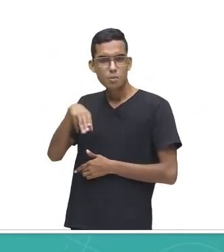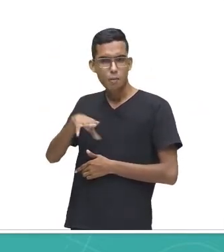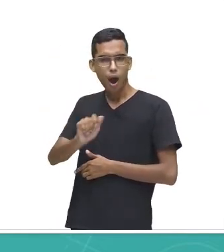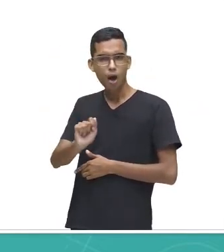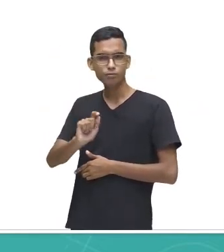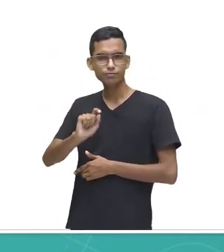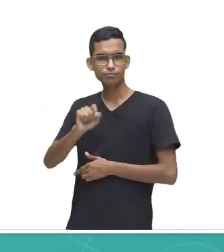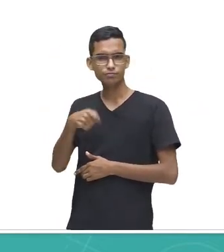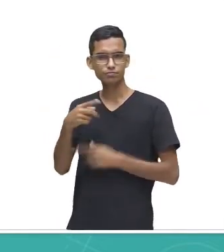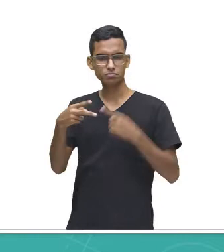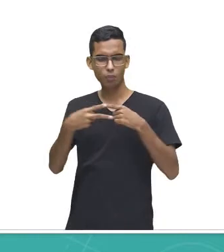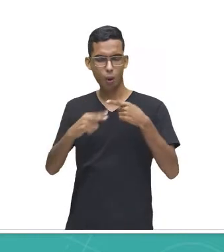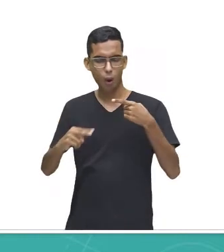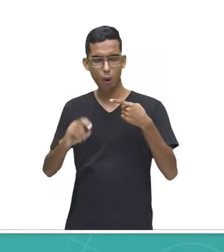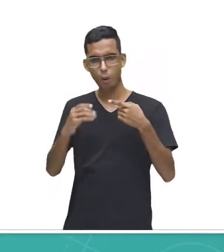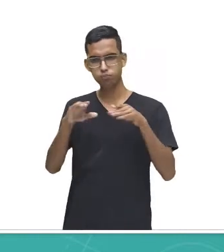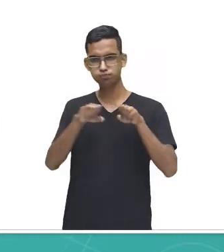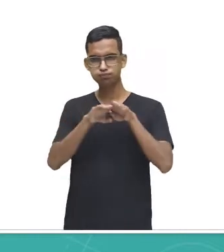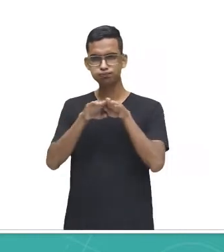significa?